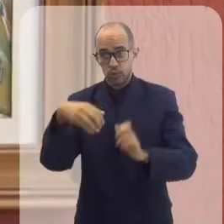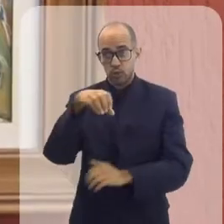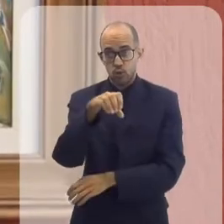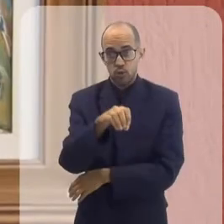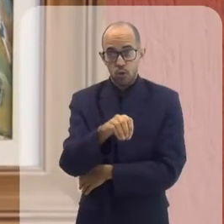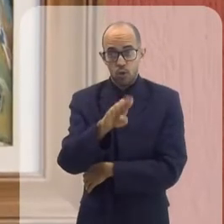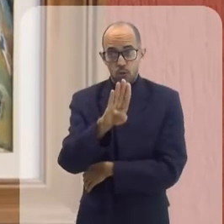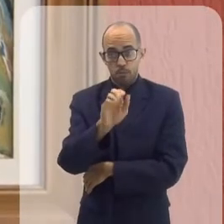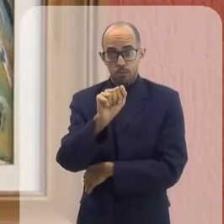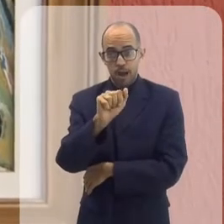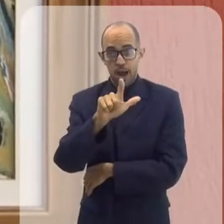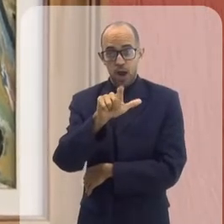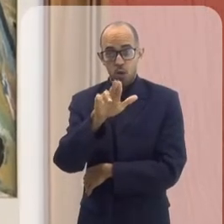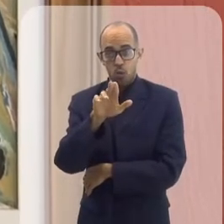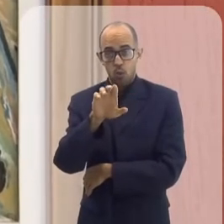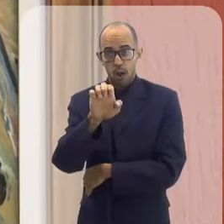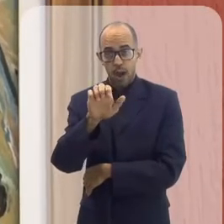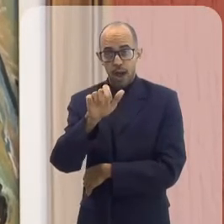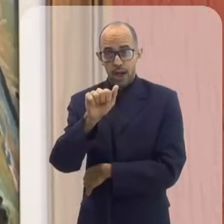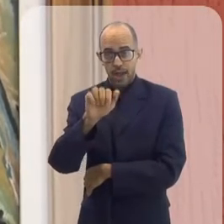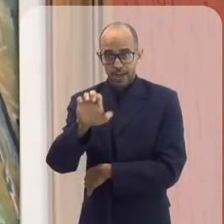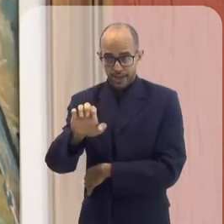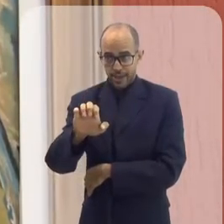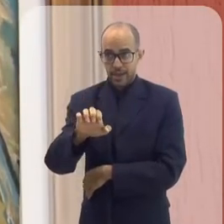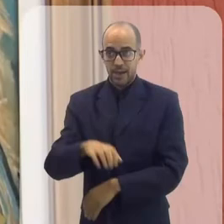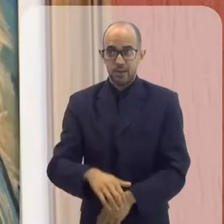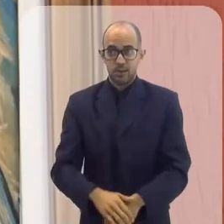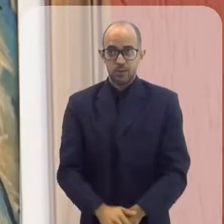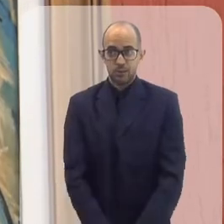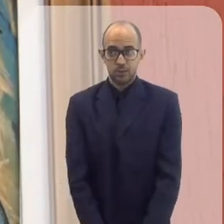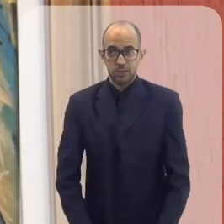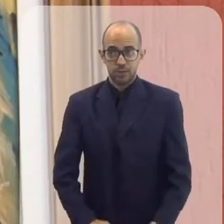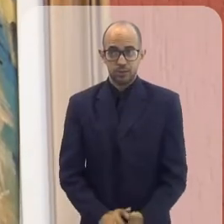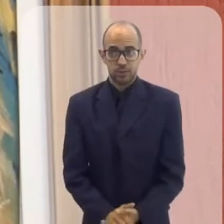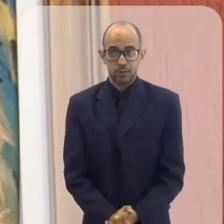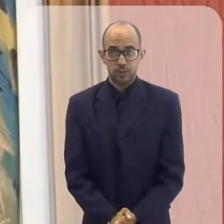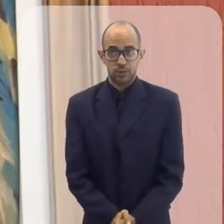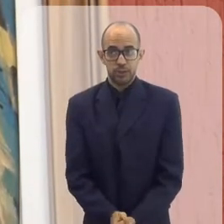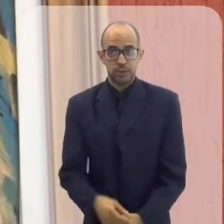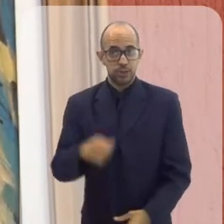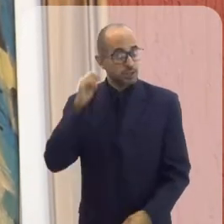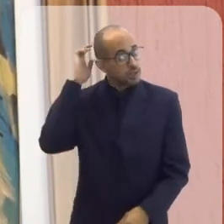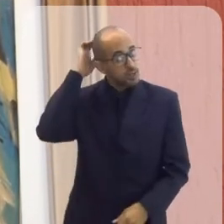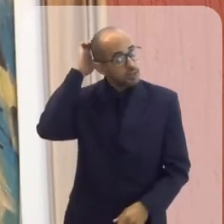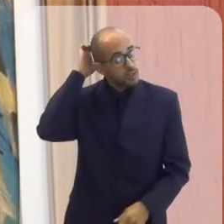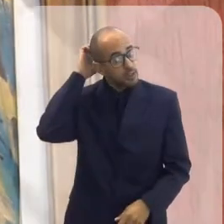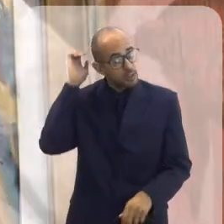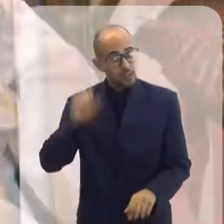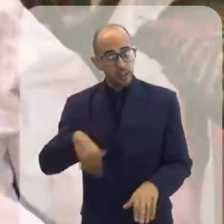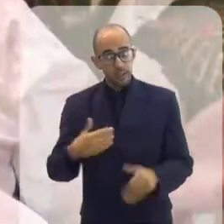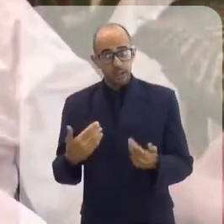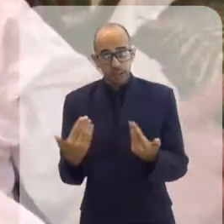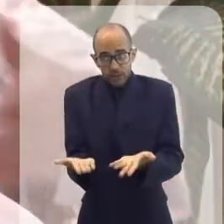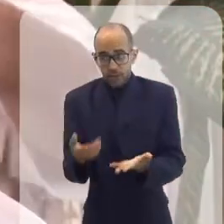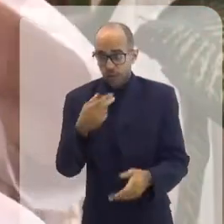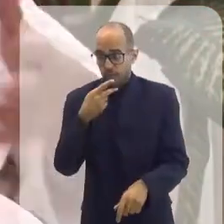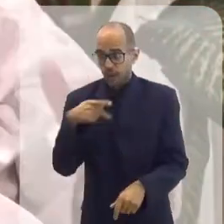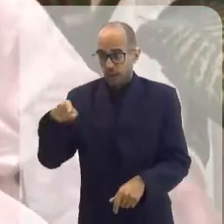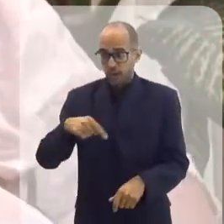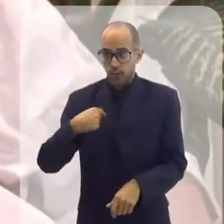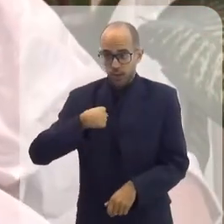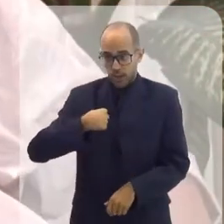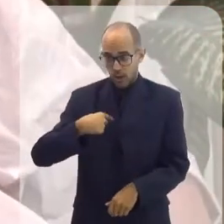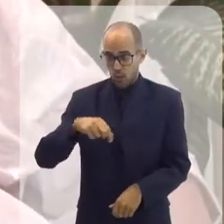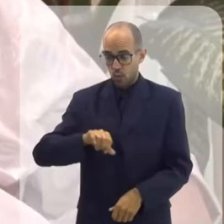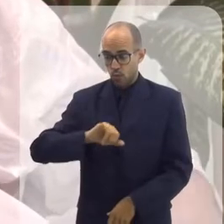Obaluaê aquela divindade que se veste de palha então eu sou Márcio de Obaluaê por quê que me chama de